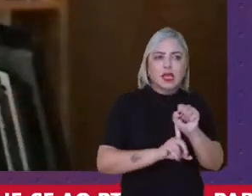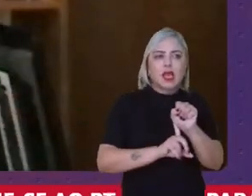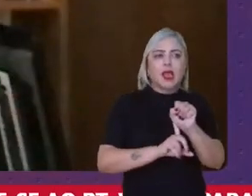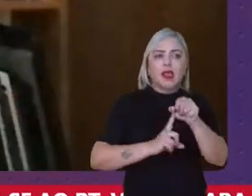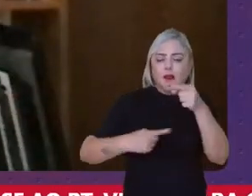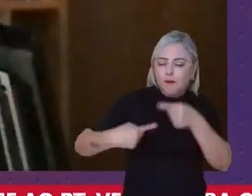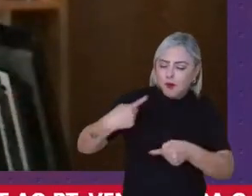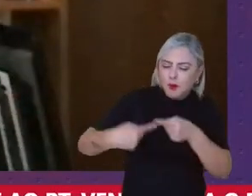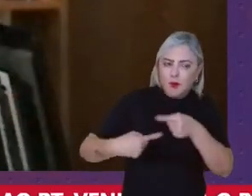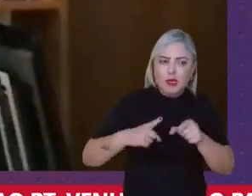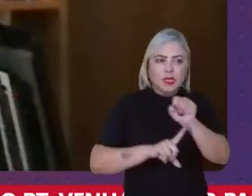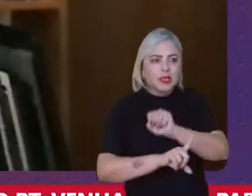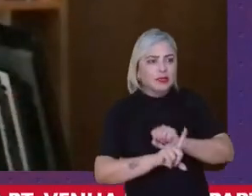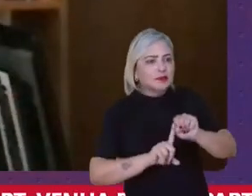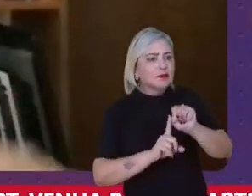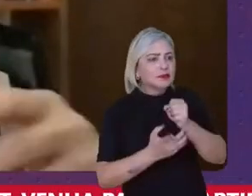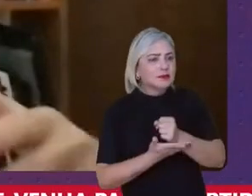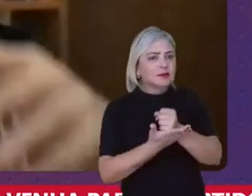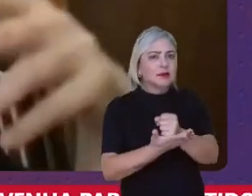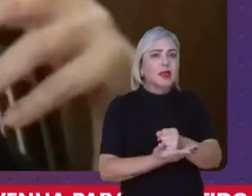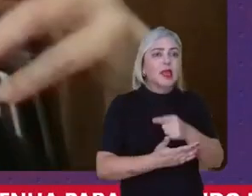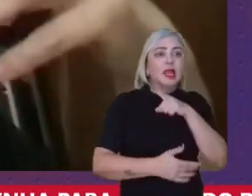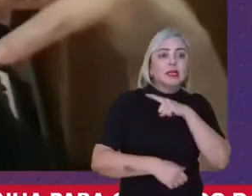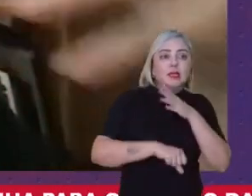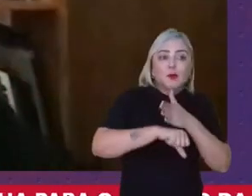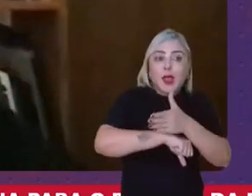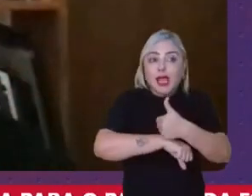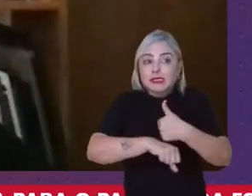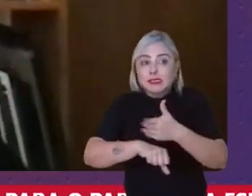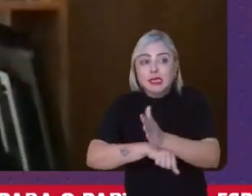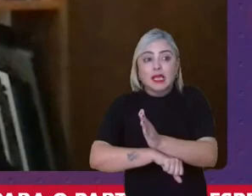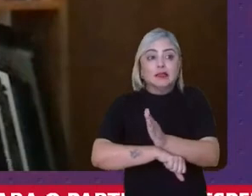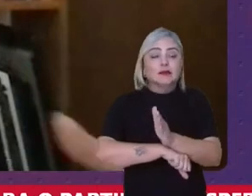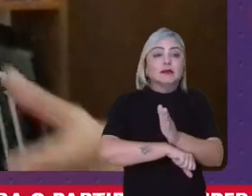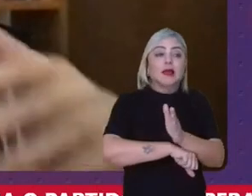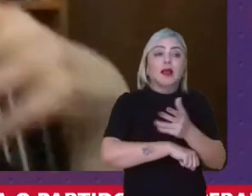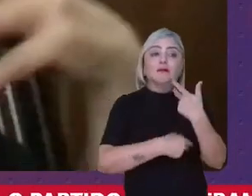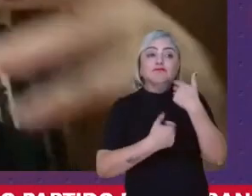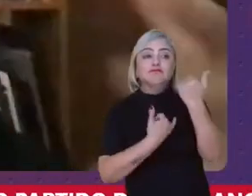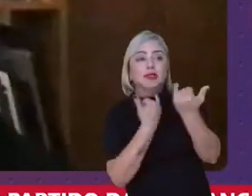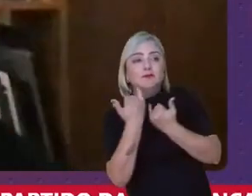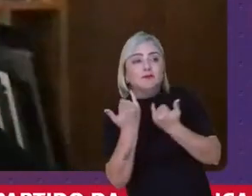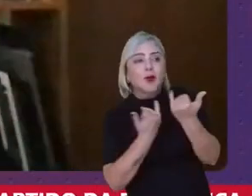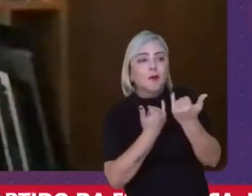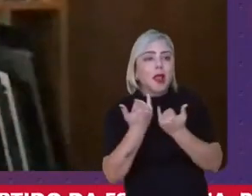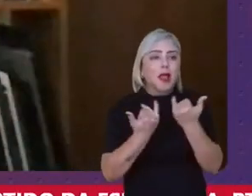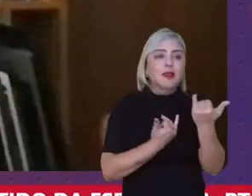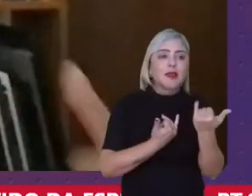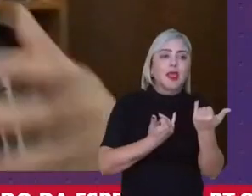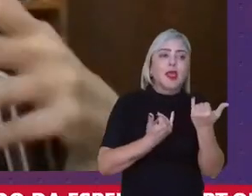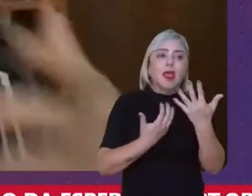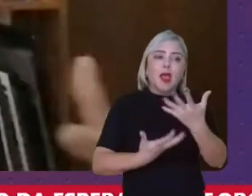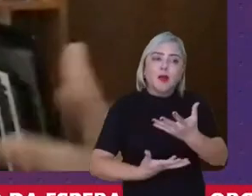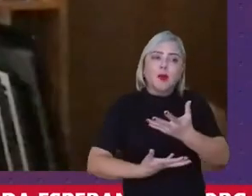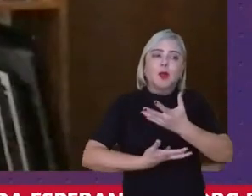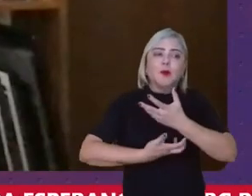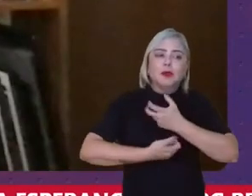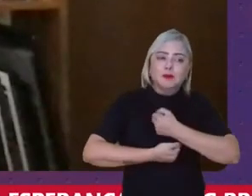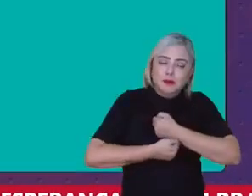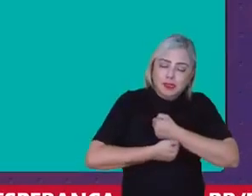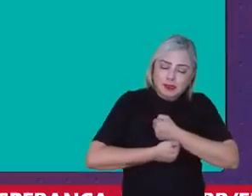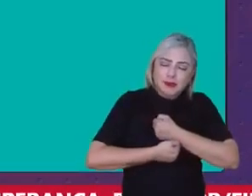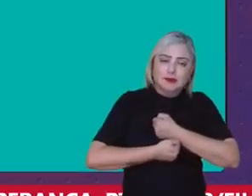às políticas socioassistenciais, tendo acesso à informação, tendo acesso a um acolhimento,